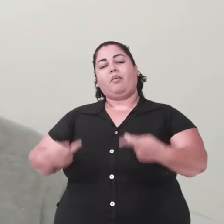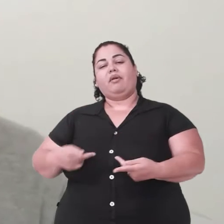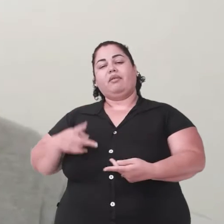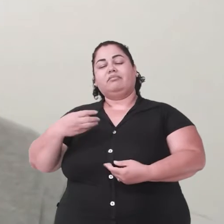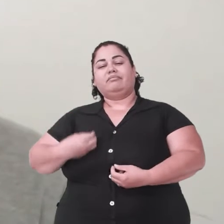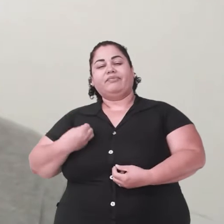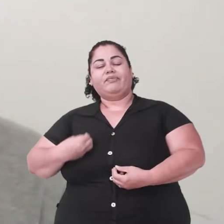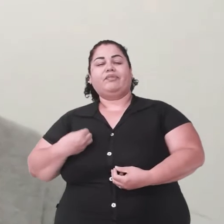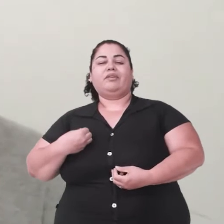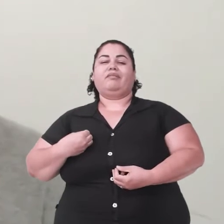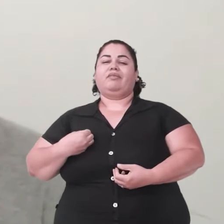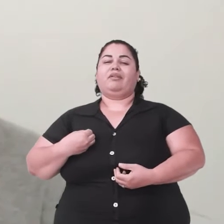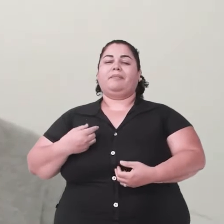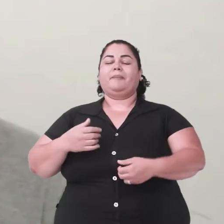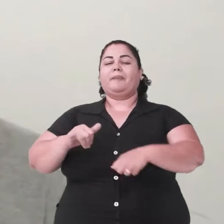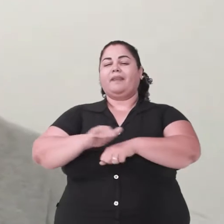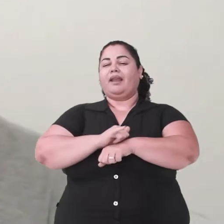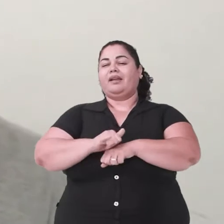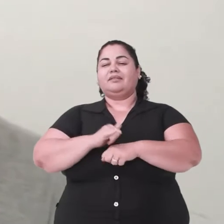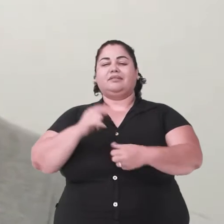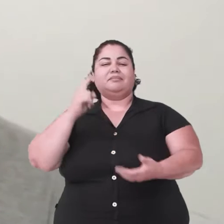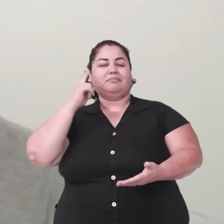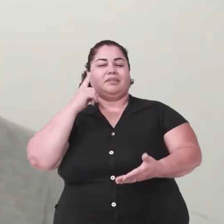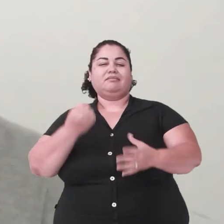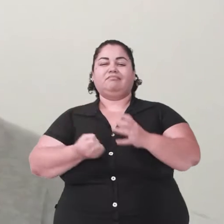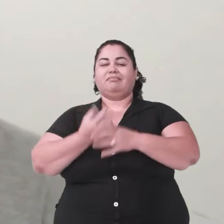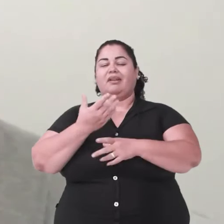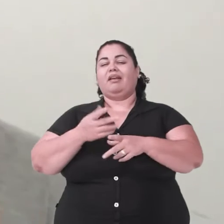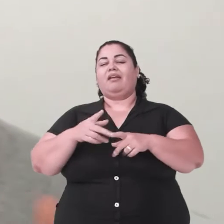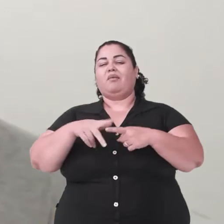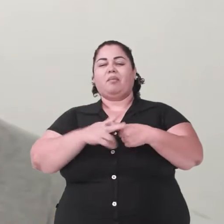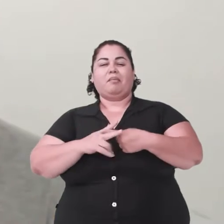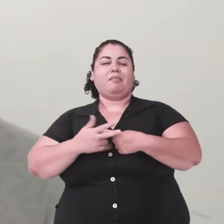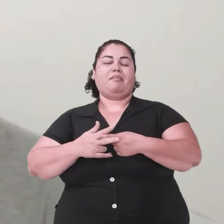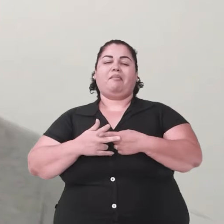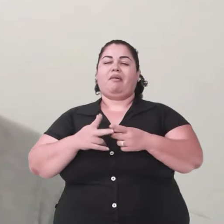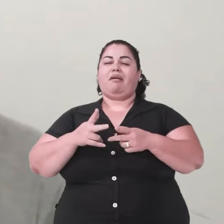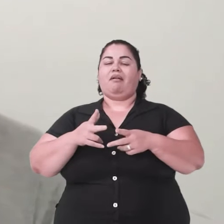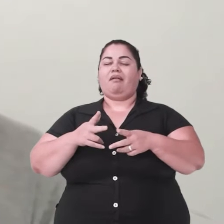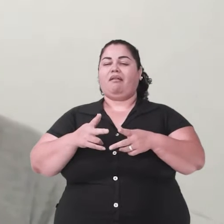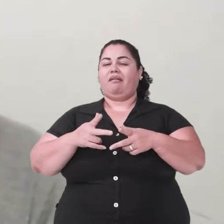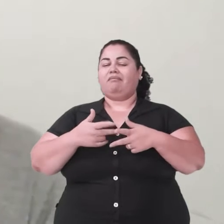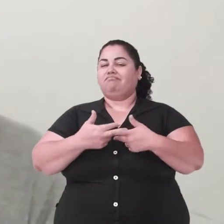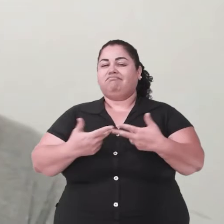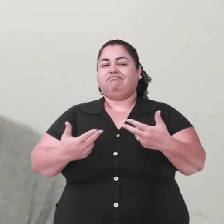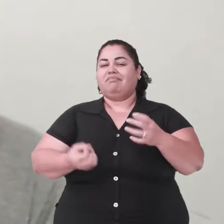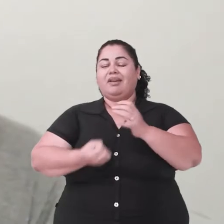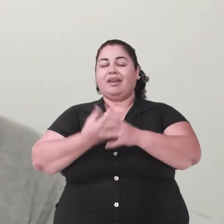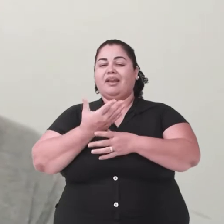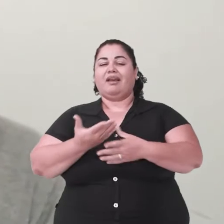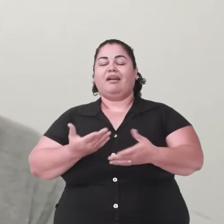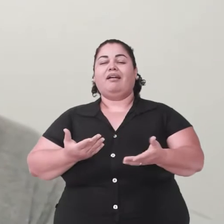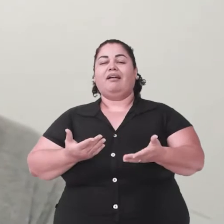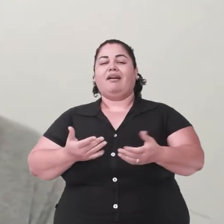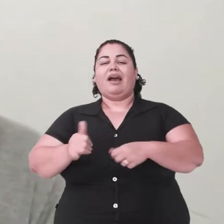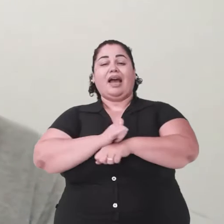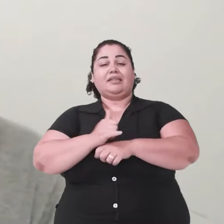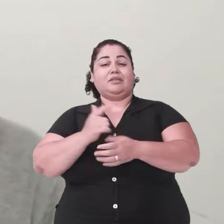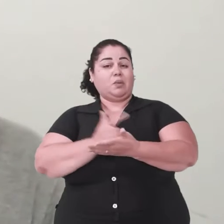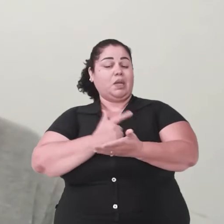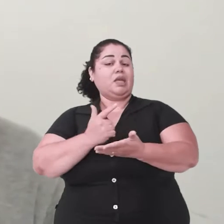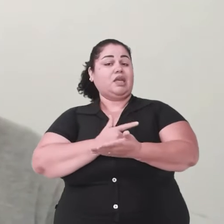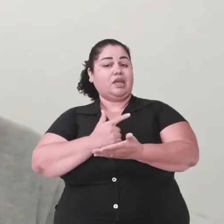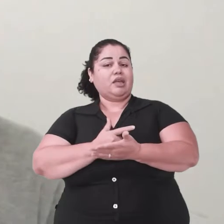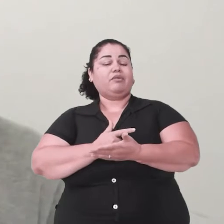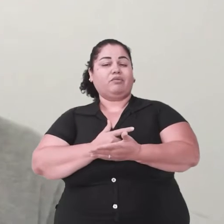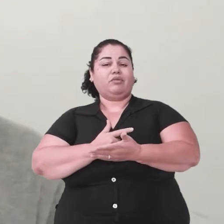humanidade vive, né? Às vezes uma invenção, uma máquina, uma ferramenta, às vezes um